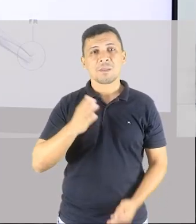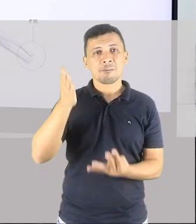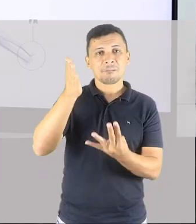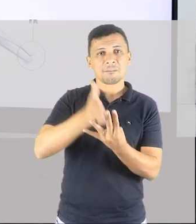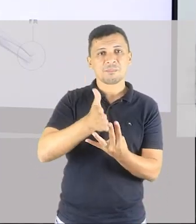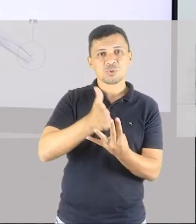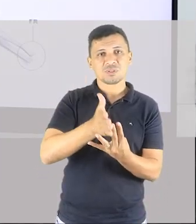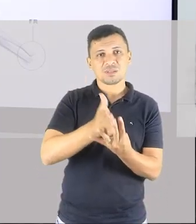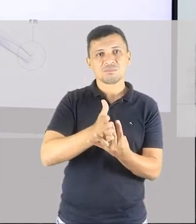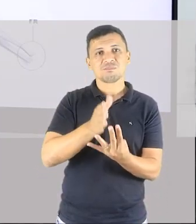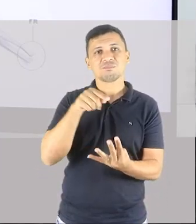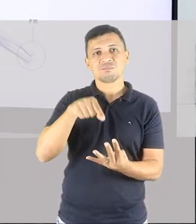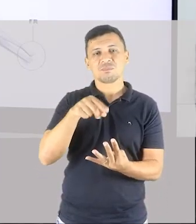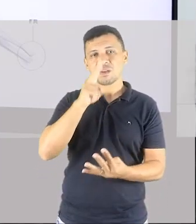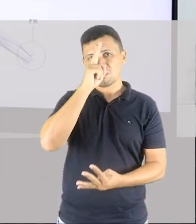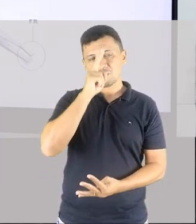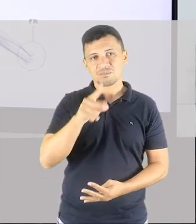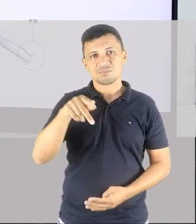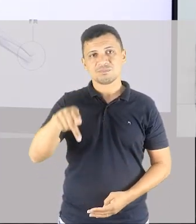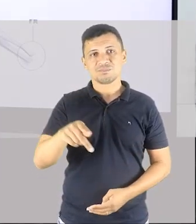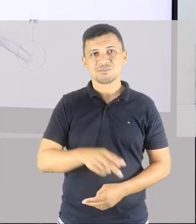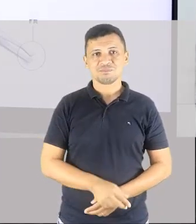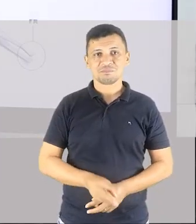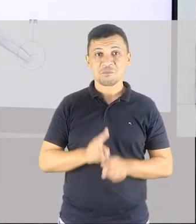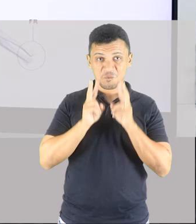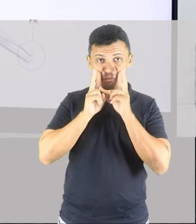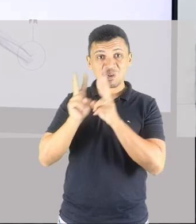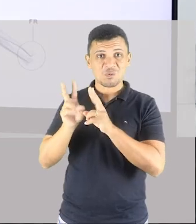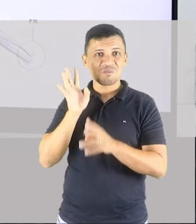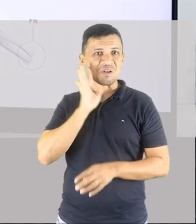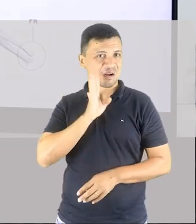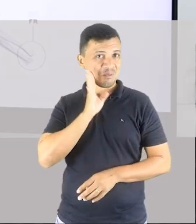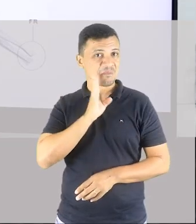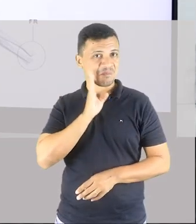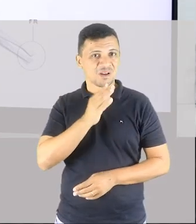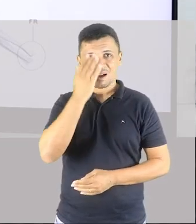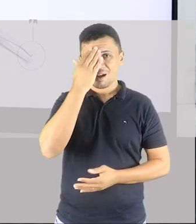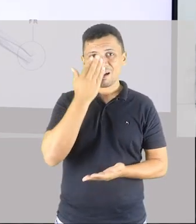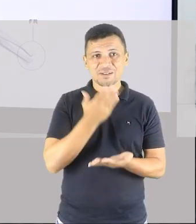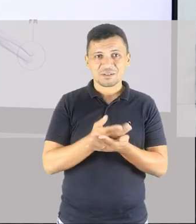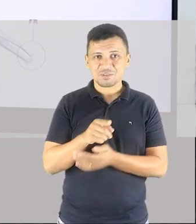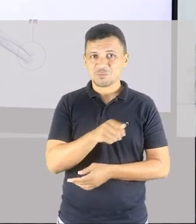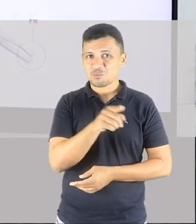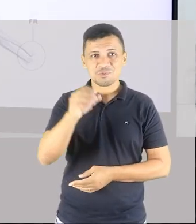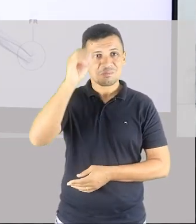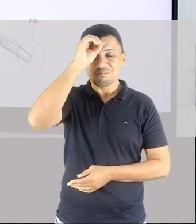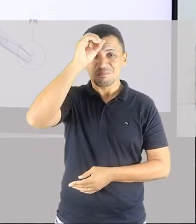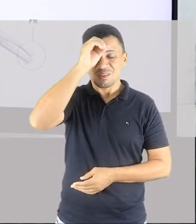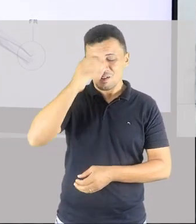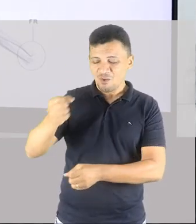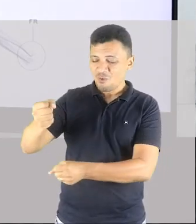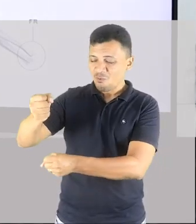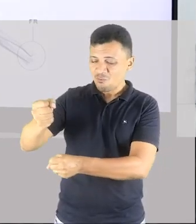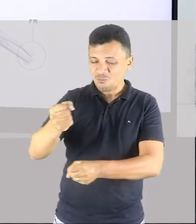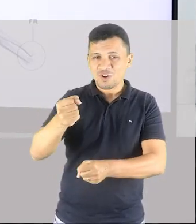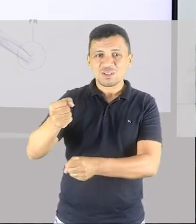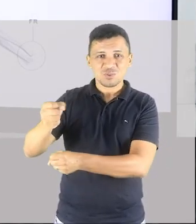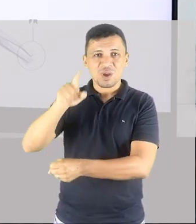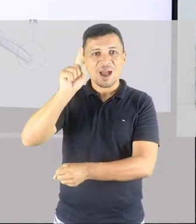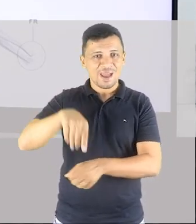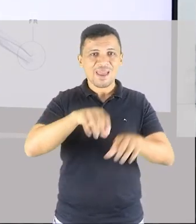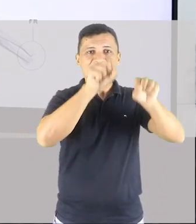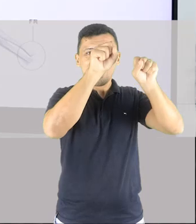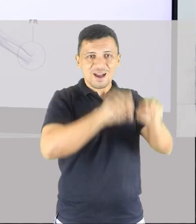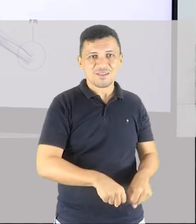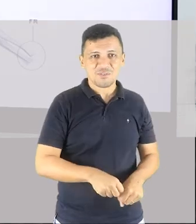interpotente. Beleza? Viu como é legal? Eu acredito que muitos de vocês não sabiam que uma vassoura era uma alavanca,